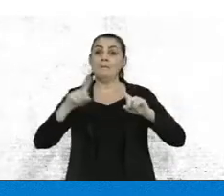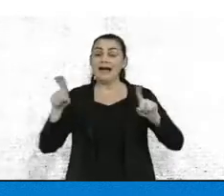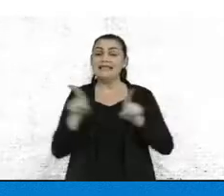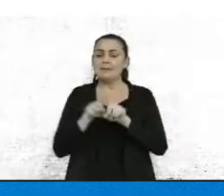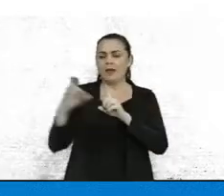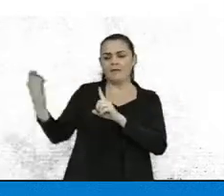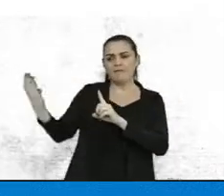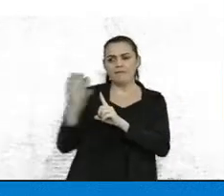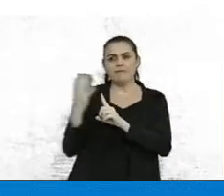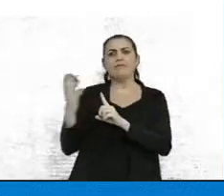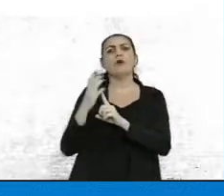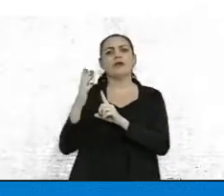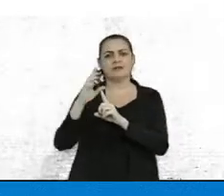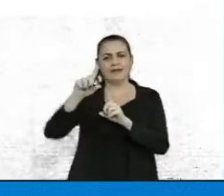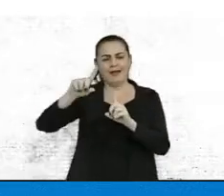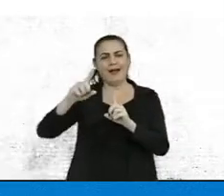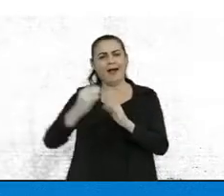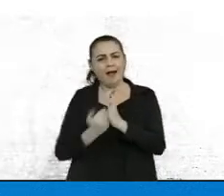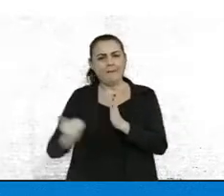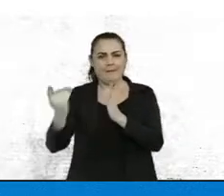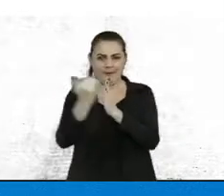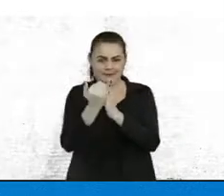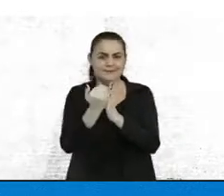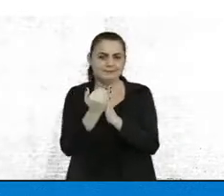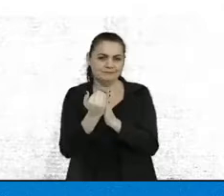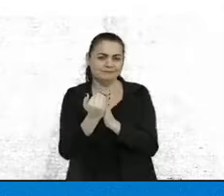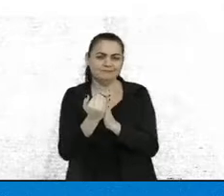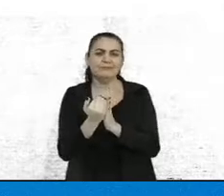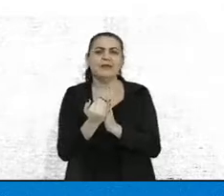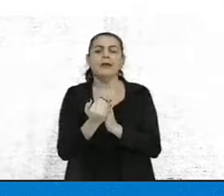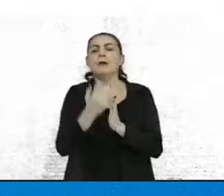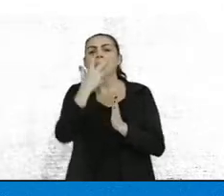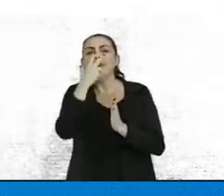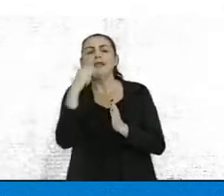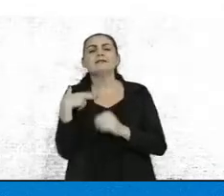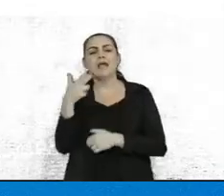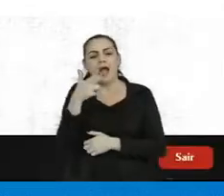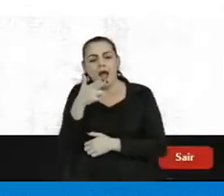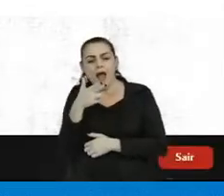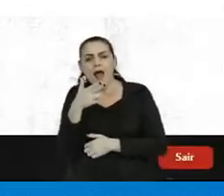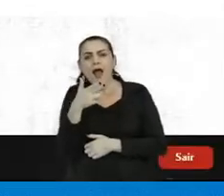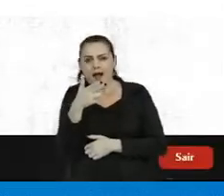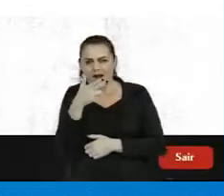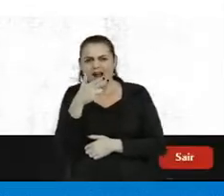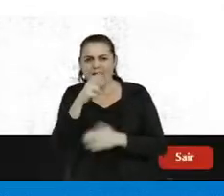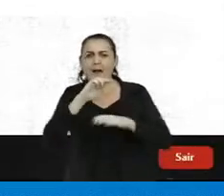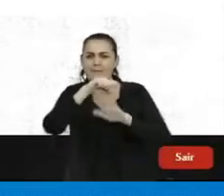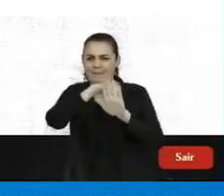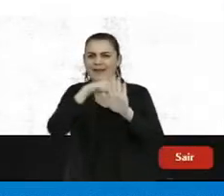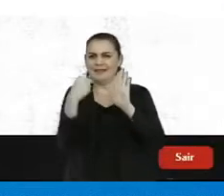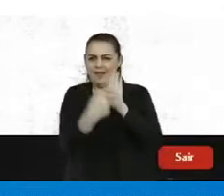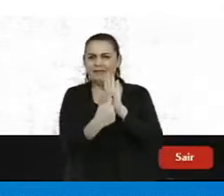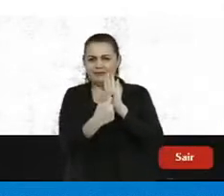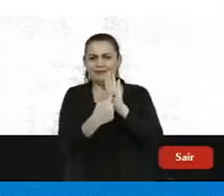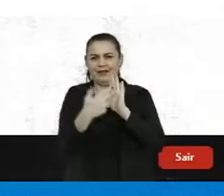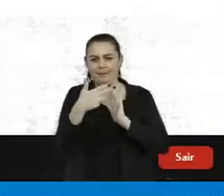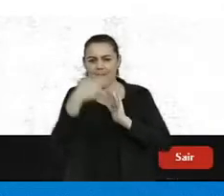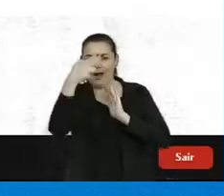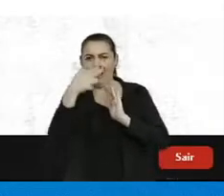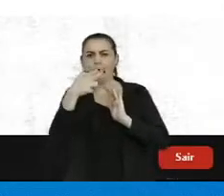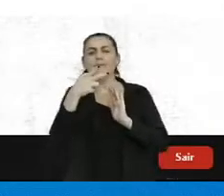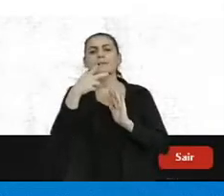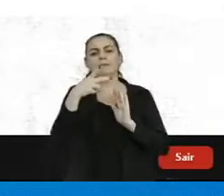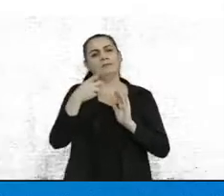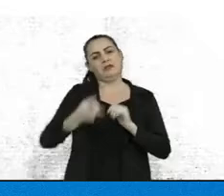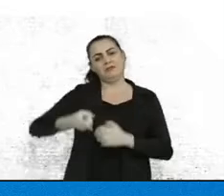arma é predisposição genética, mas quem dá o tiro são os gatilhos, tá? Então, quando a gente tem, por exemplo, quando a gente é portador dessa doença autoimune,